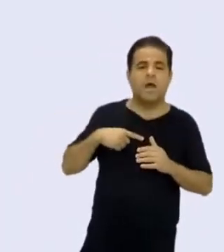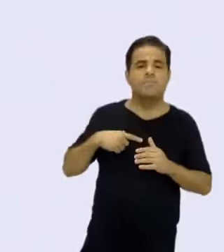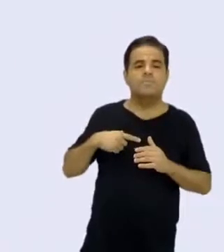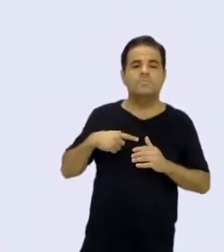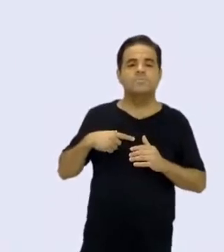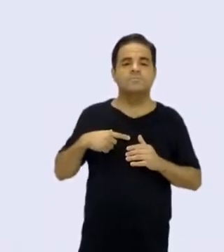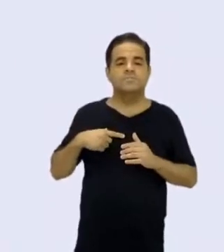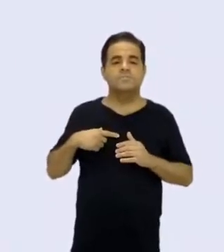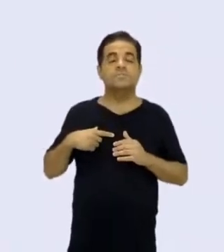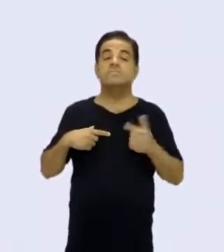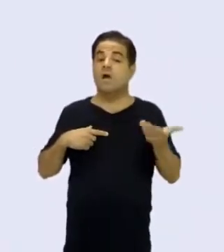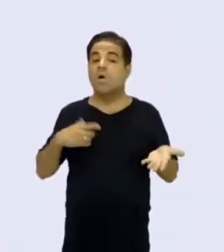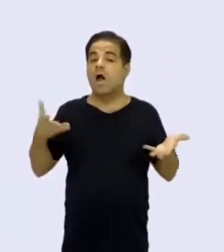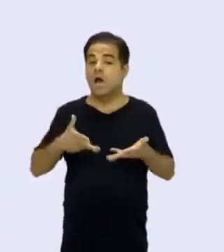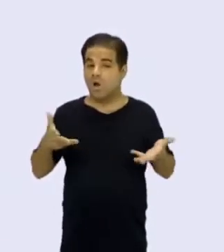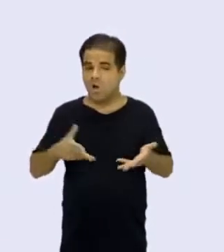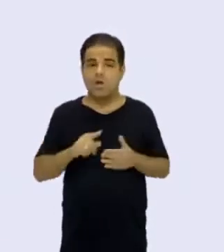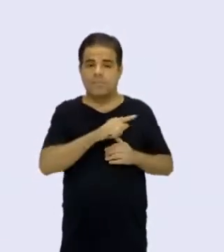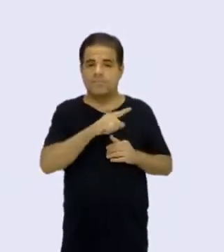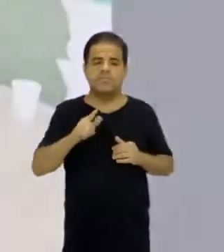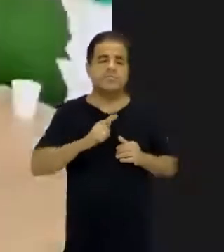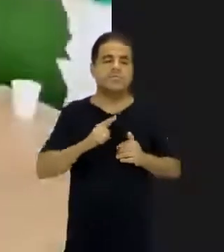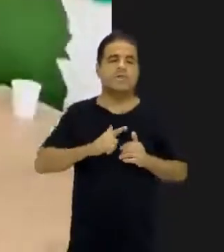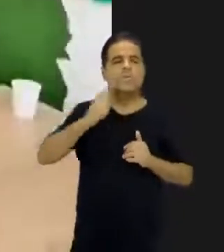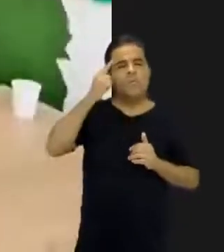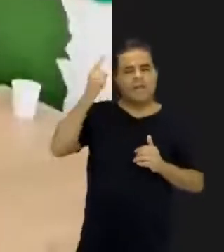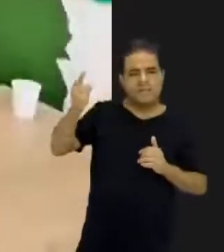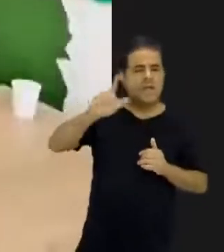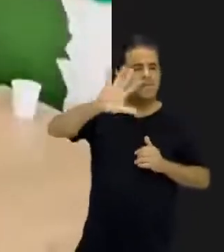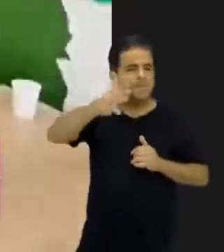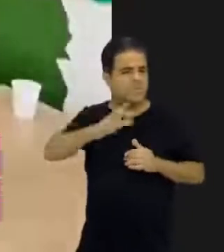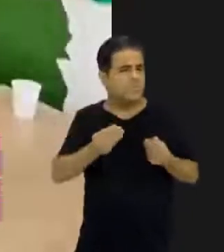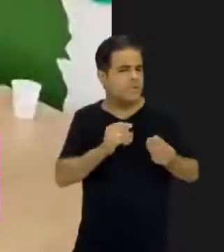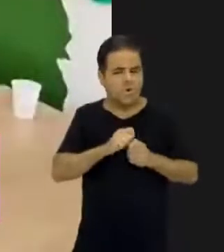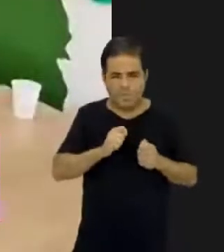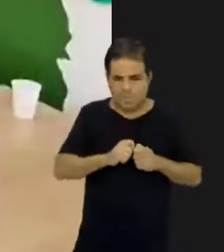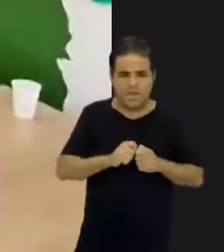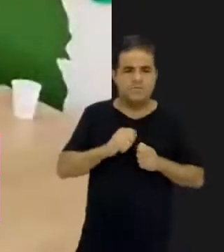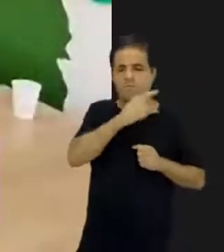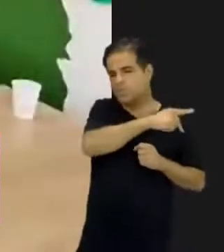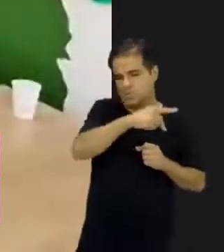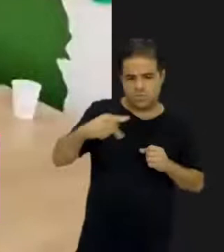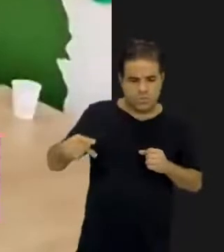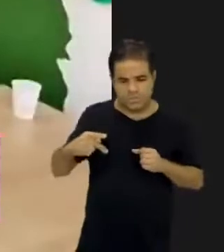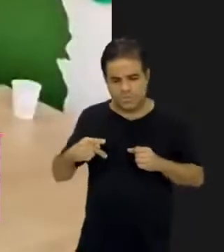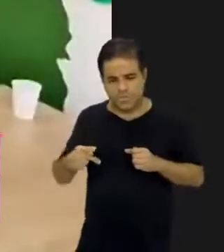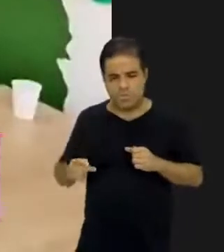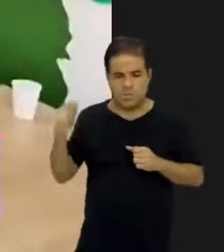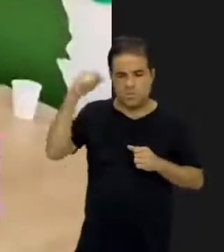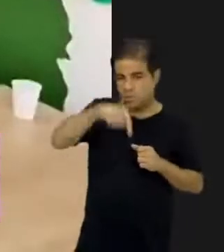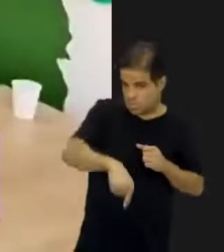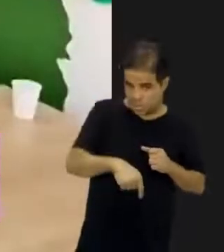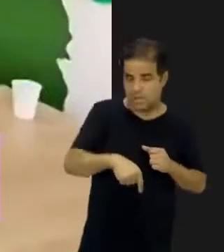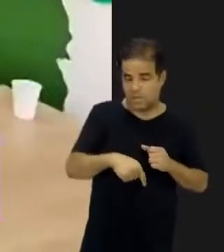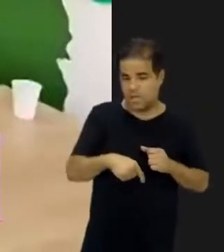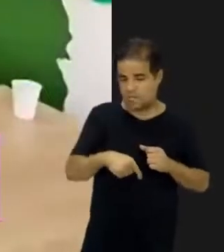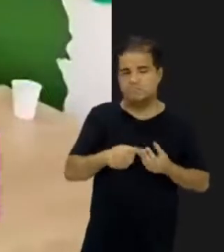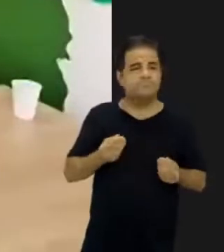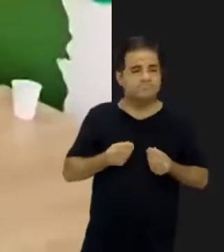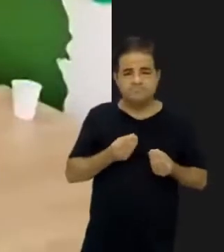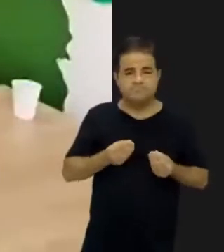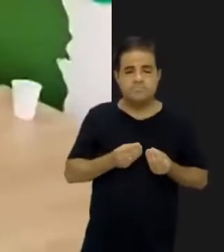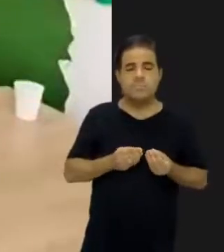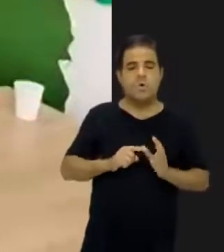tá? Então, agora, para que vocês tenham uma ideia mais ou menos como é que funciona aí o potenciômetro, eu estou aqui simplesmente